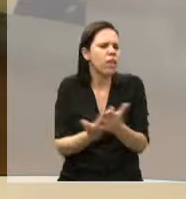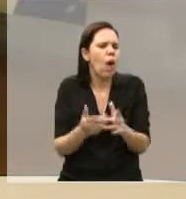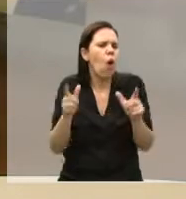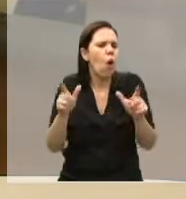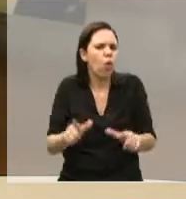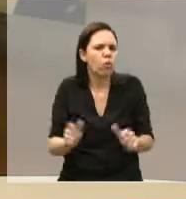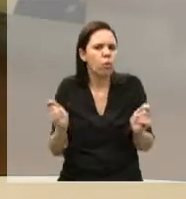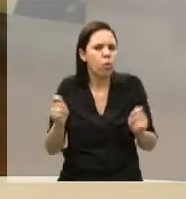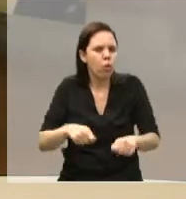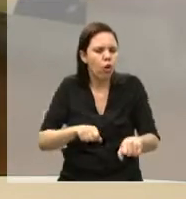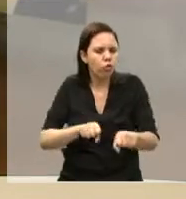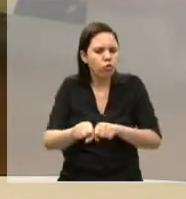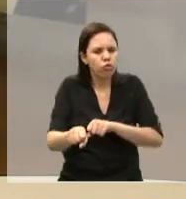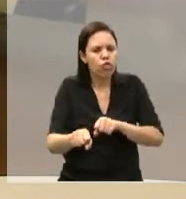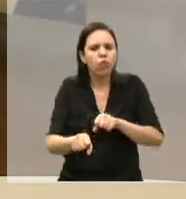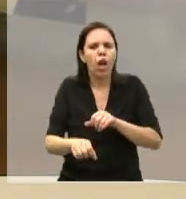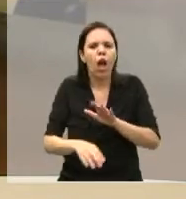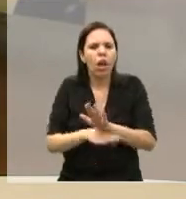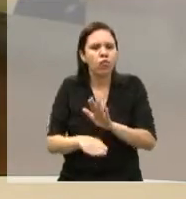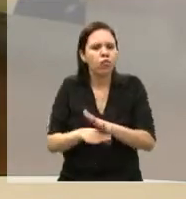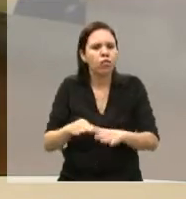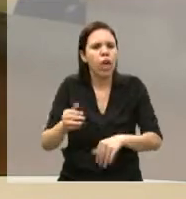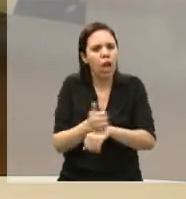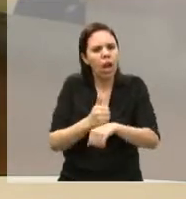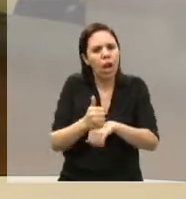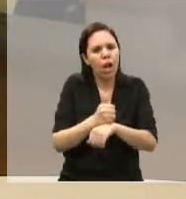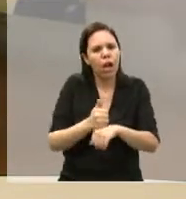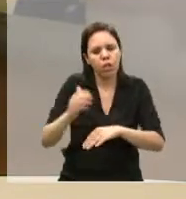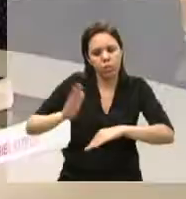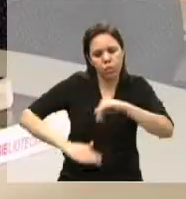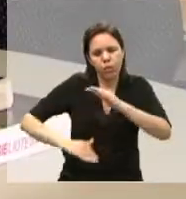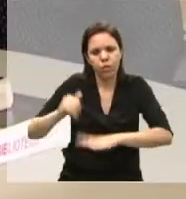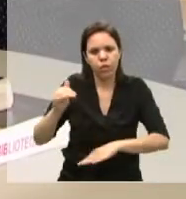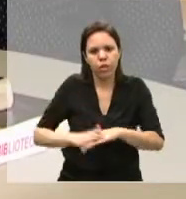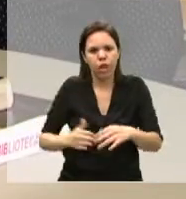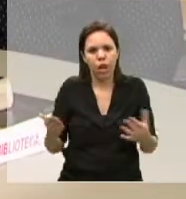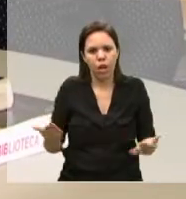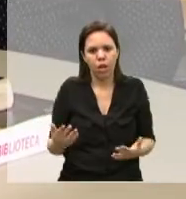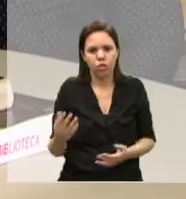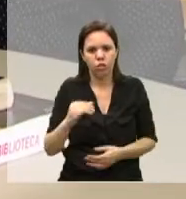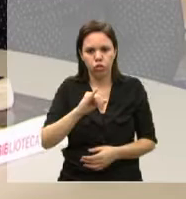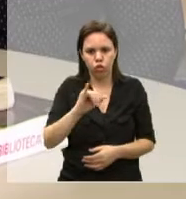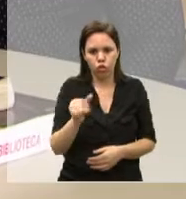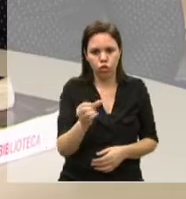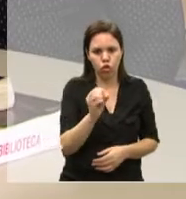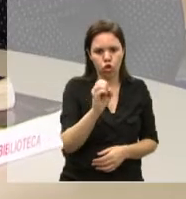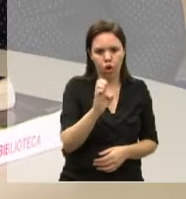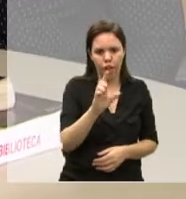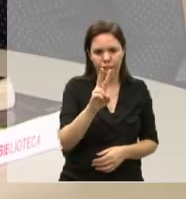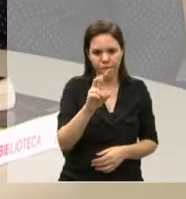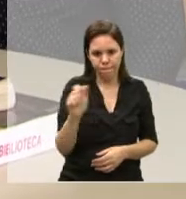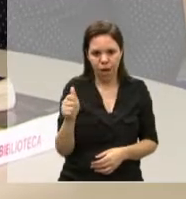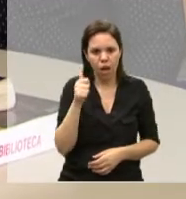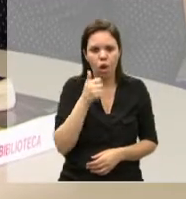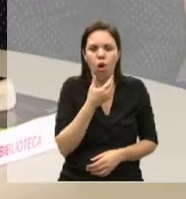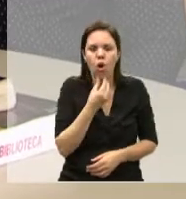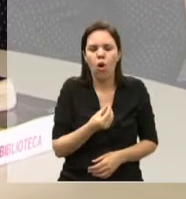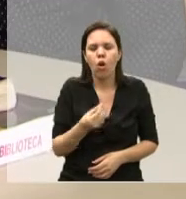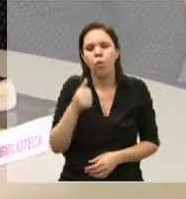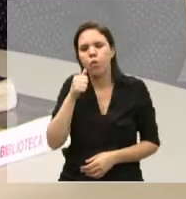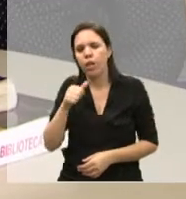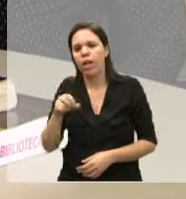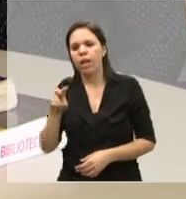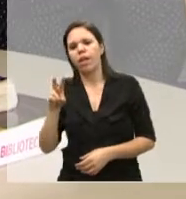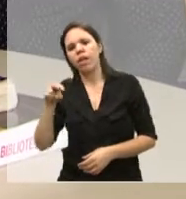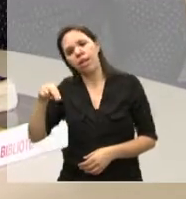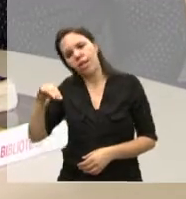podem ajudar na carreira do profissional? Agora eu vou contar aqui com a ajuda do Joeval e da Nancy para a gente debater esse assunto. Tudo